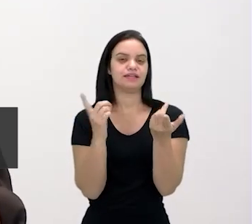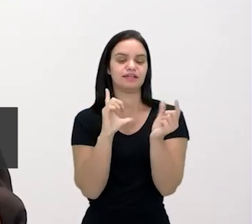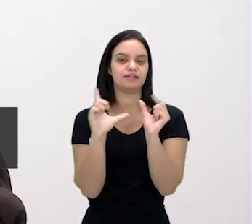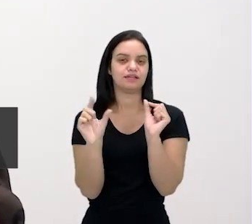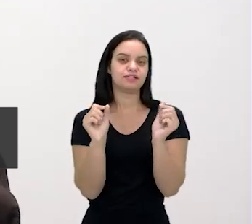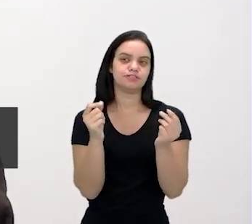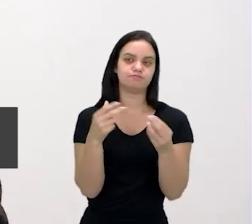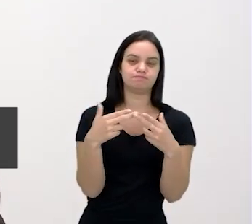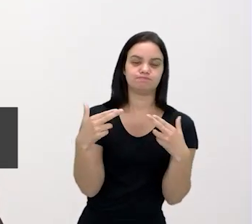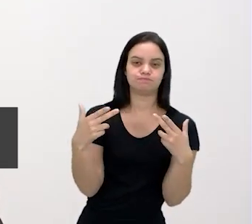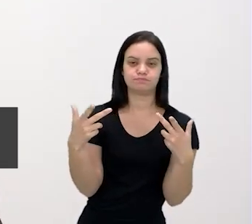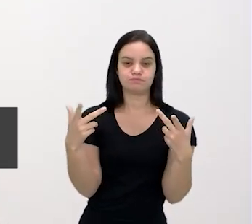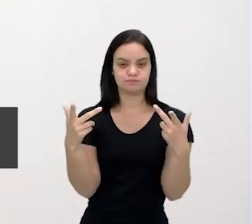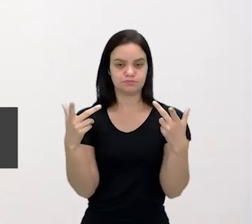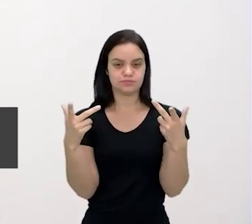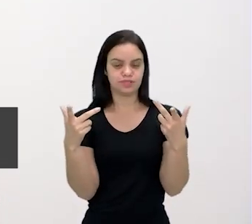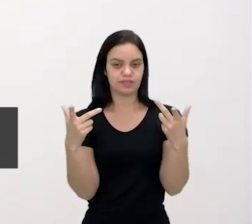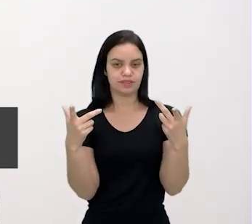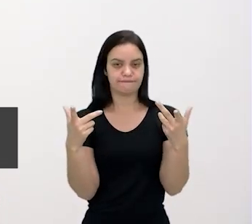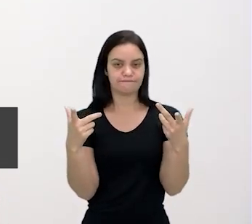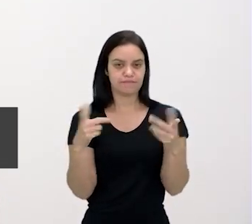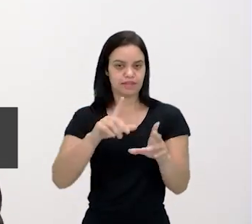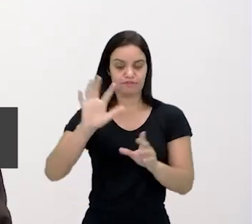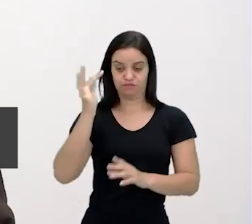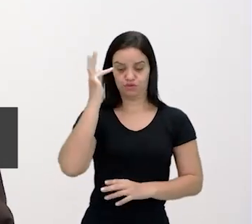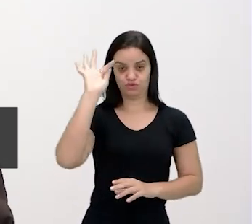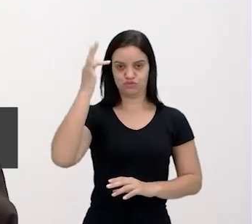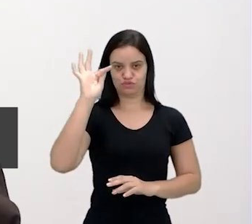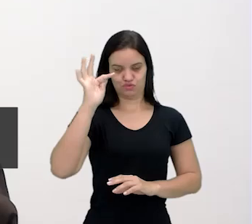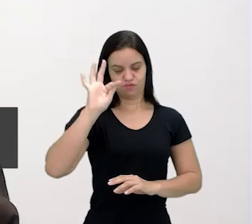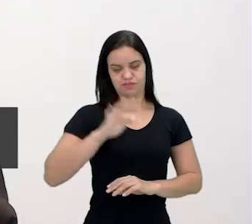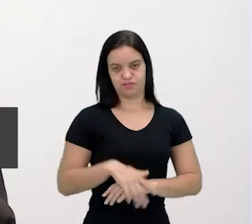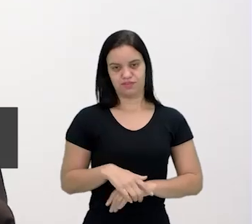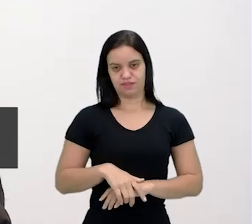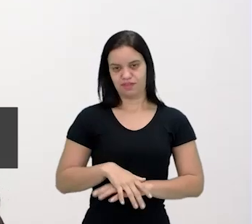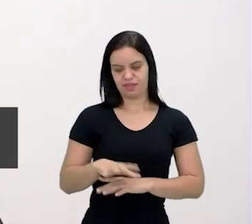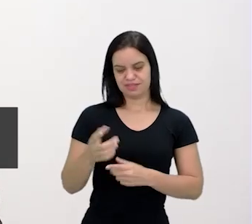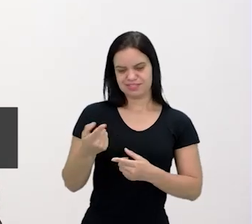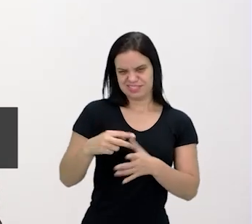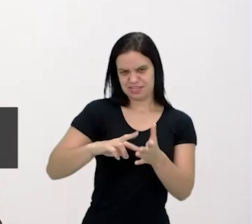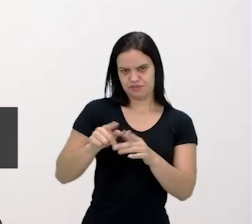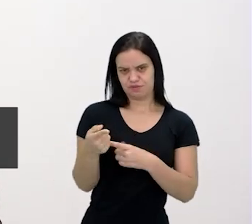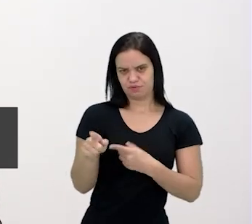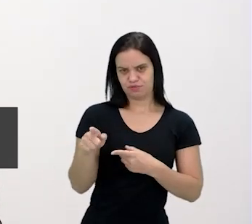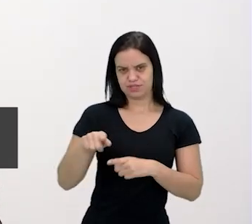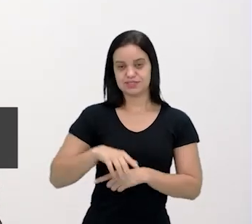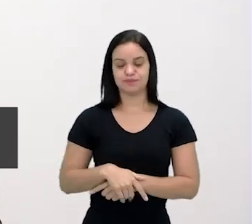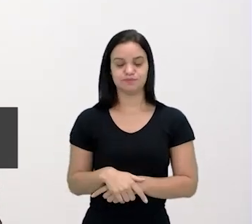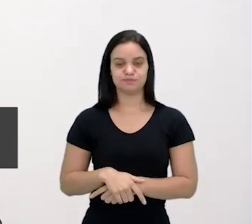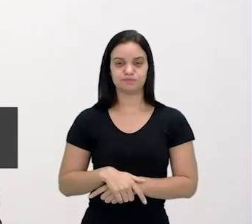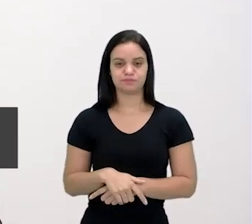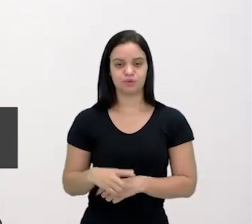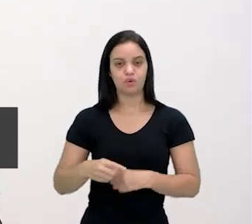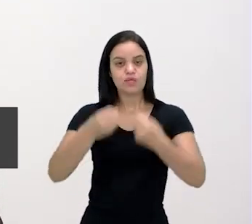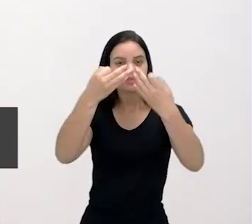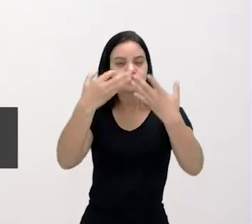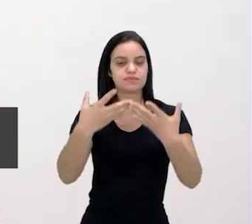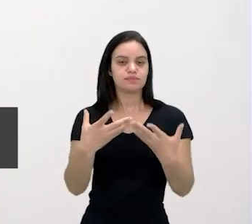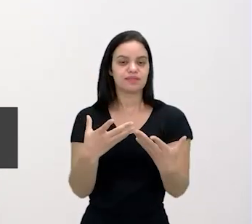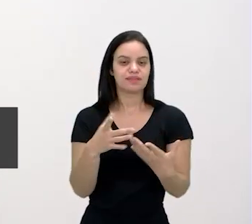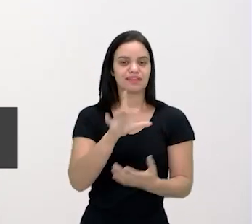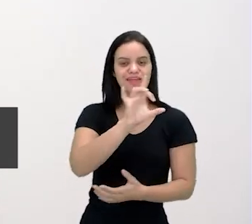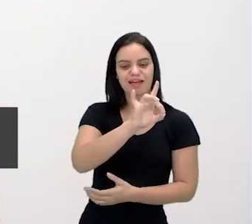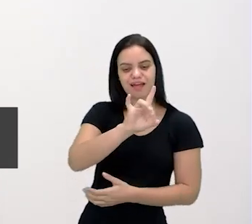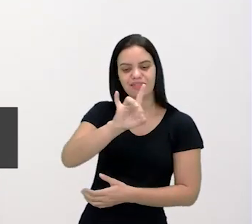meio uma coisa da área da filosofia muito benéfica, provocativa e tal. Quando ele diz assim que cada um tem